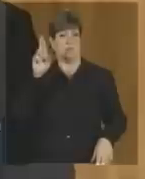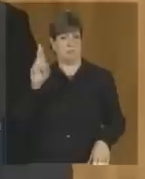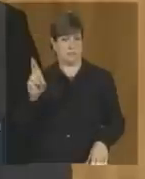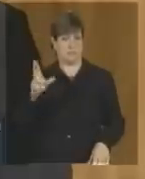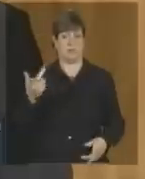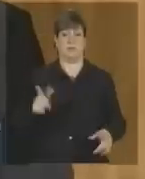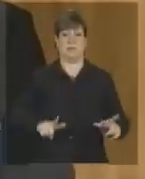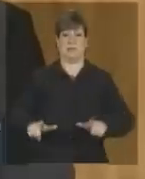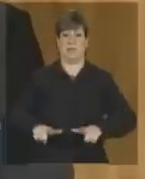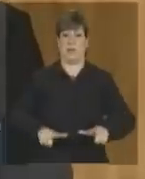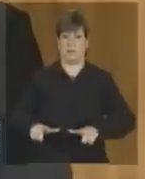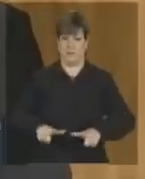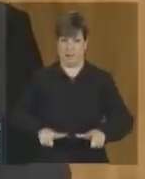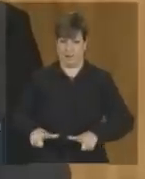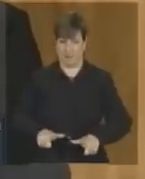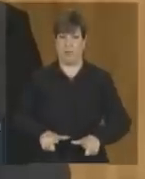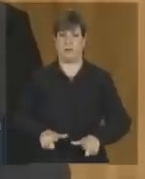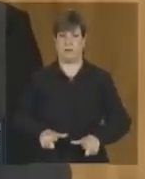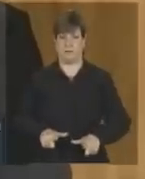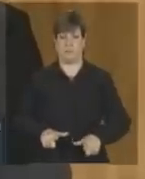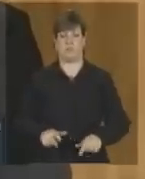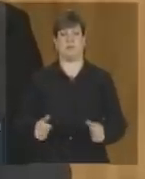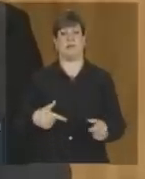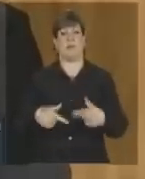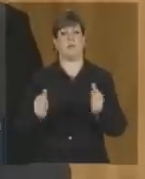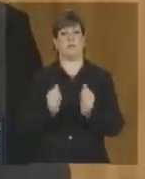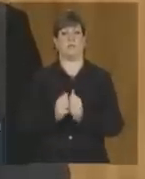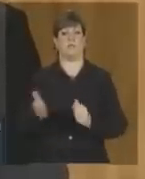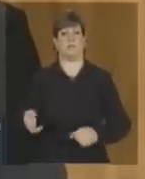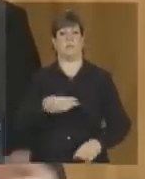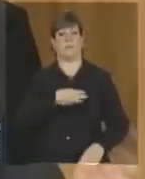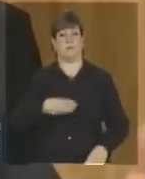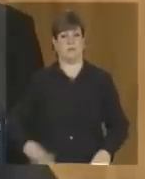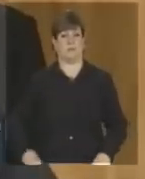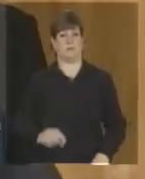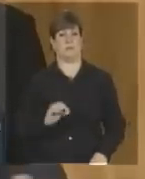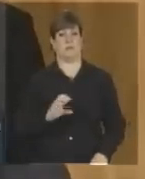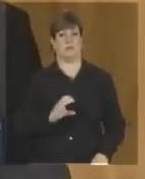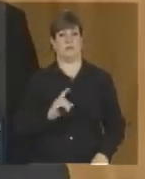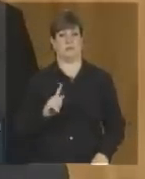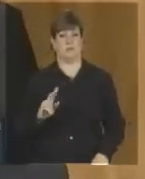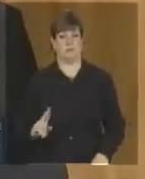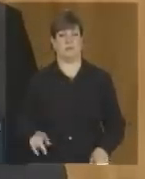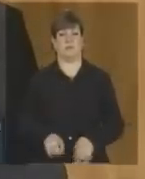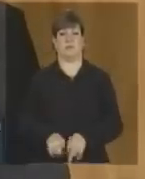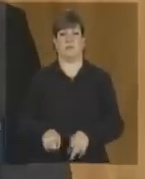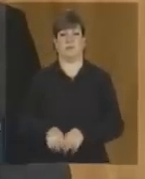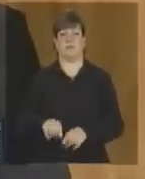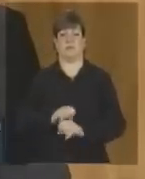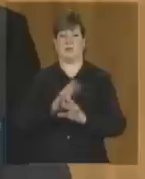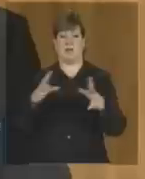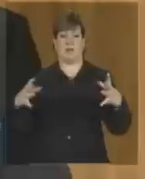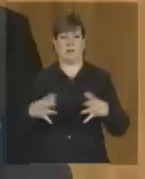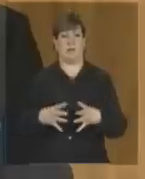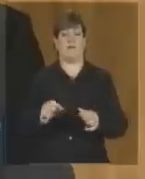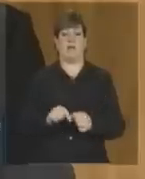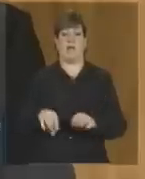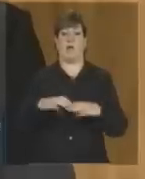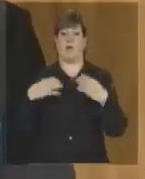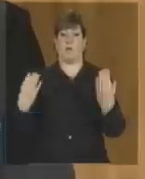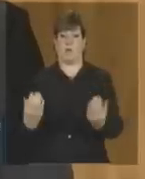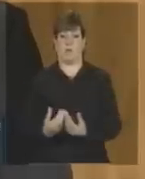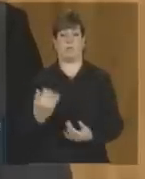pelo trabalho, que trabalha com o Ministério na parte de transparência para fazer com que essa conferência acontecesse.